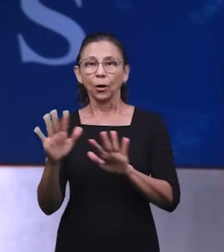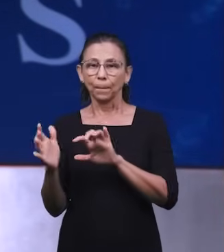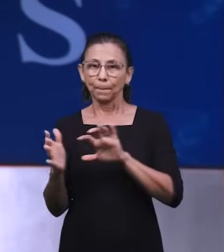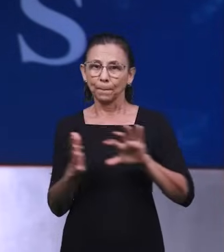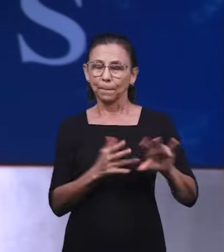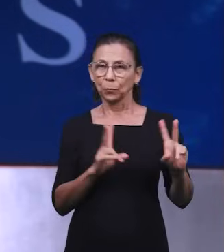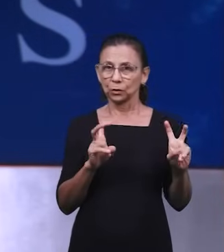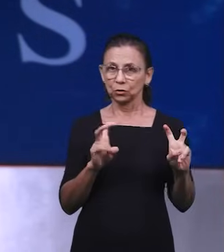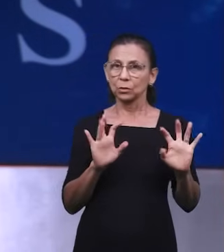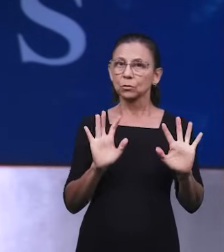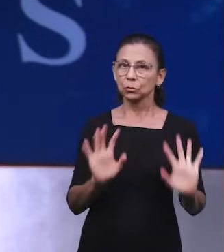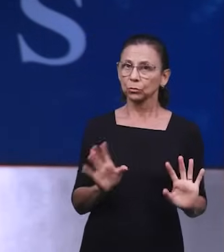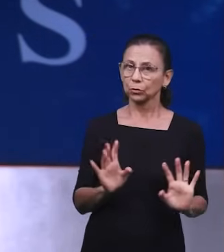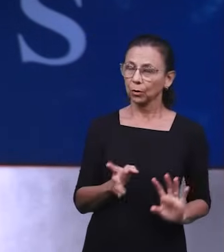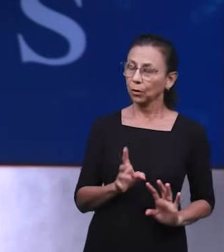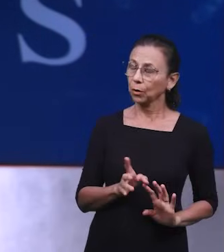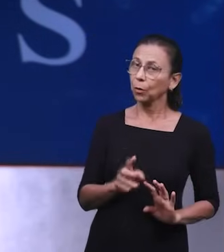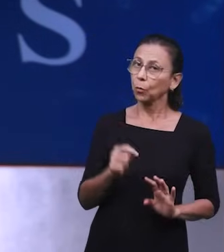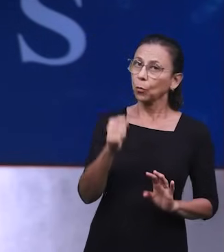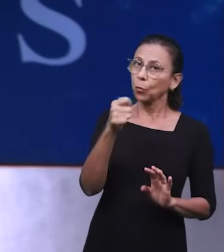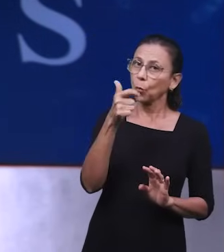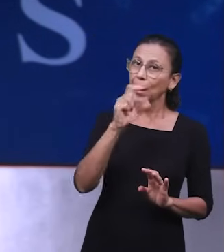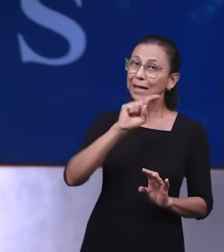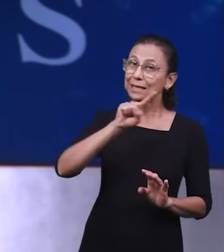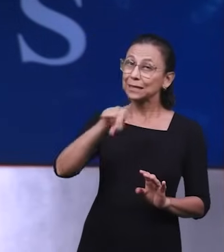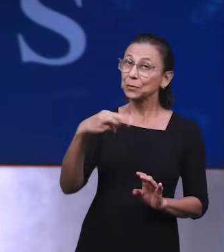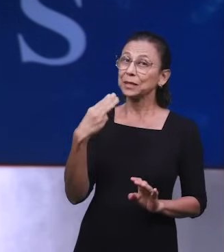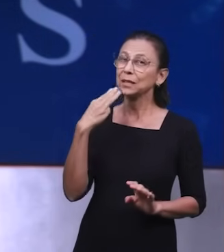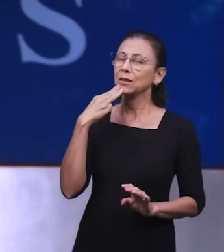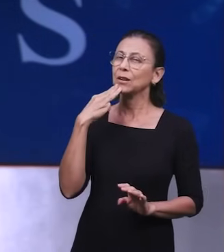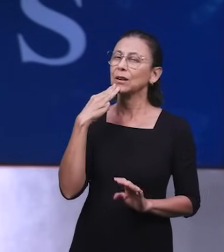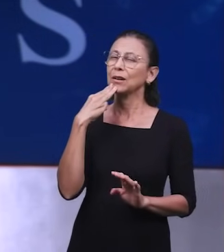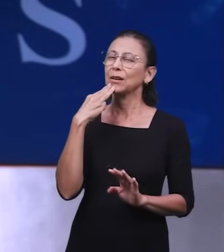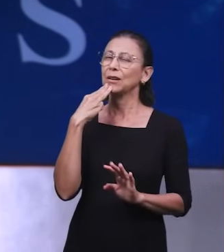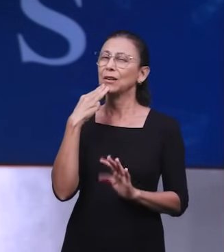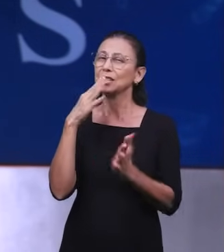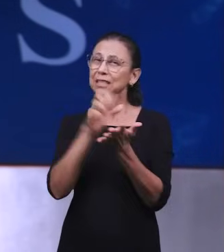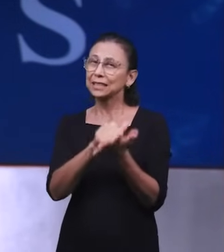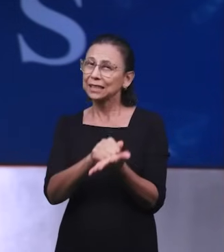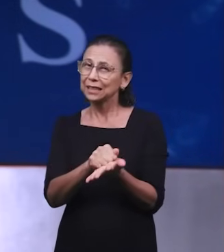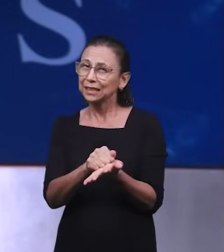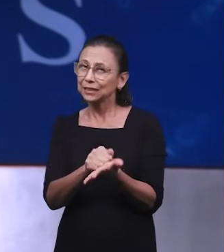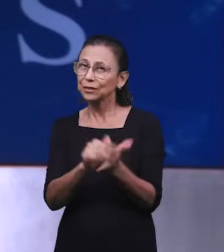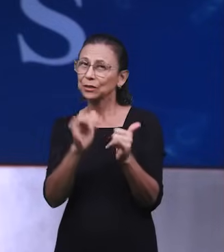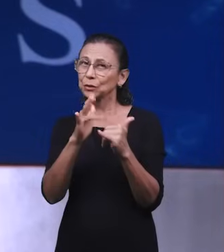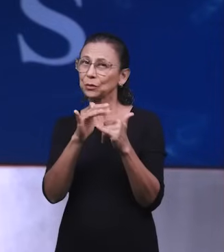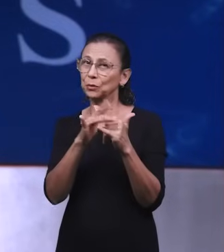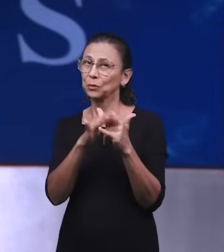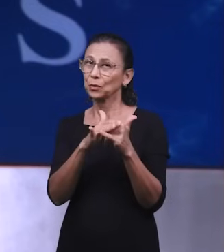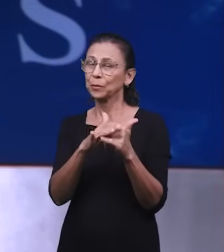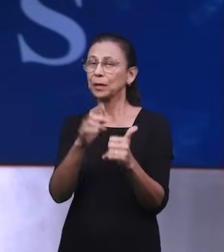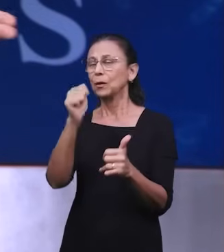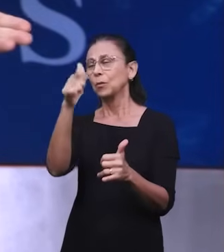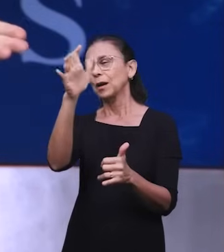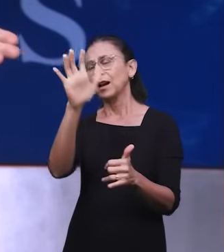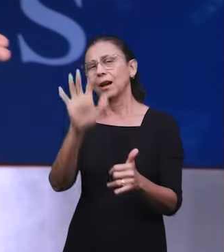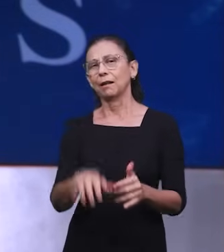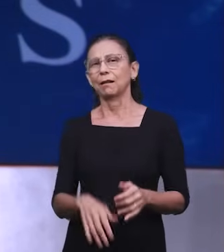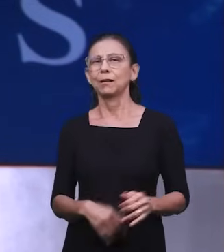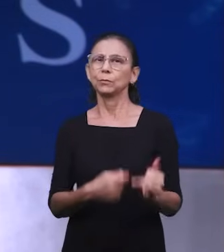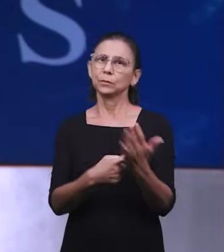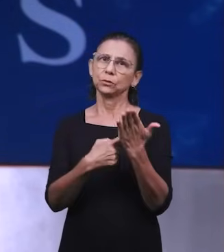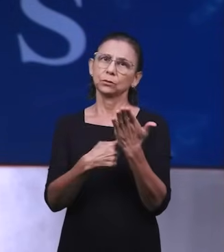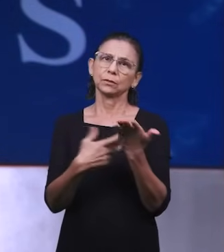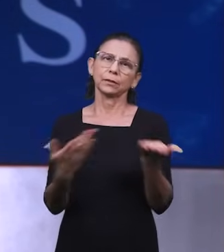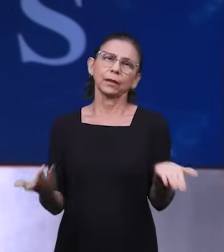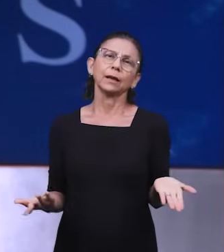assunto aqui, tá chegando, hein? Estamos chegando a 1 milhão, hein? Estamos chegando, quase, quase chegando. Queremos chegar a 1 milhão, mas para isso você tem que